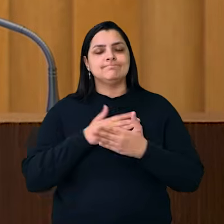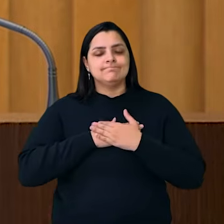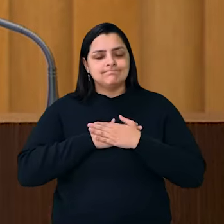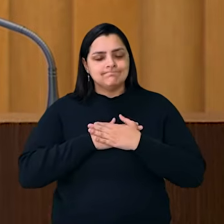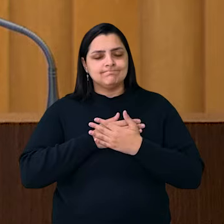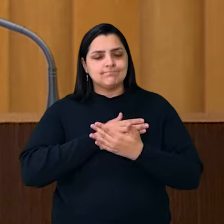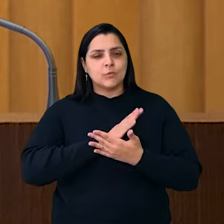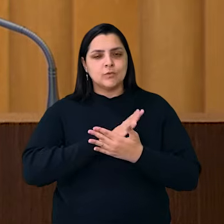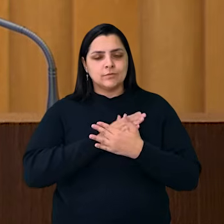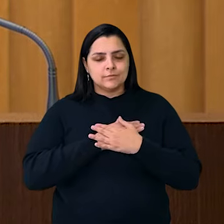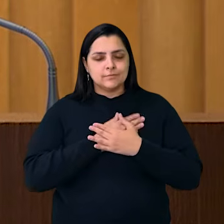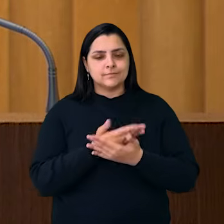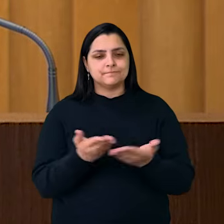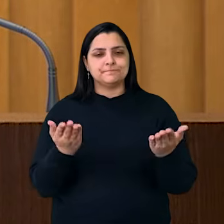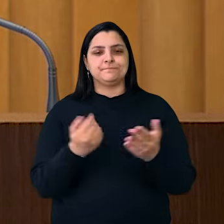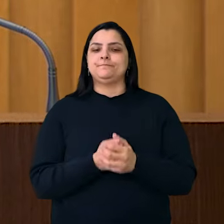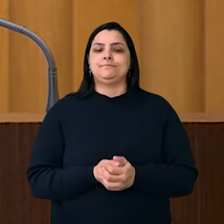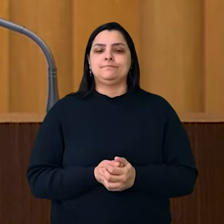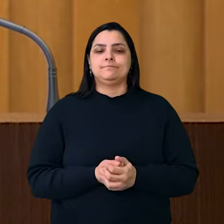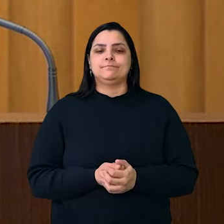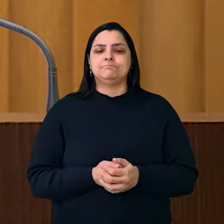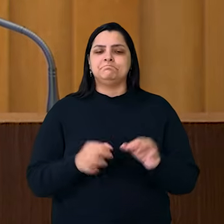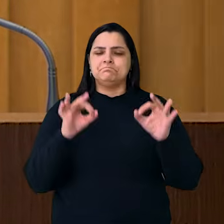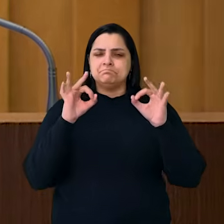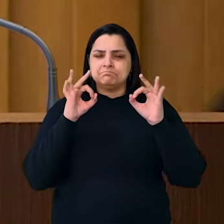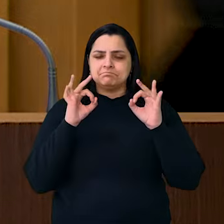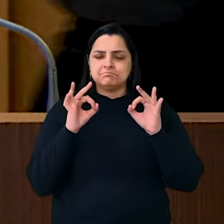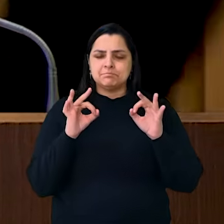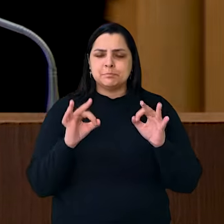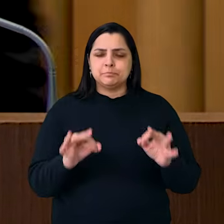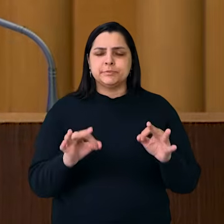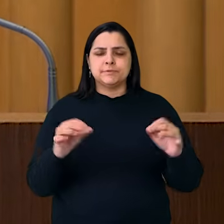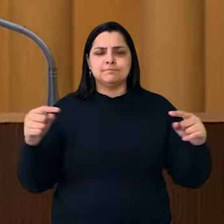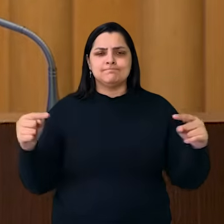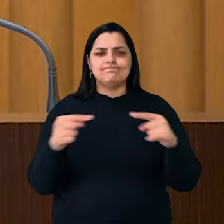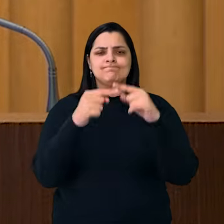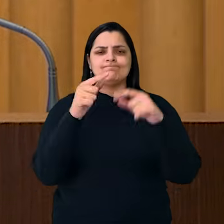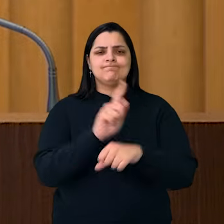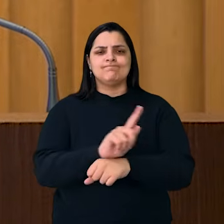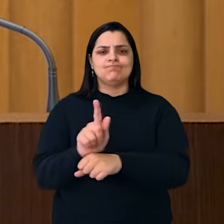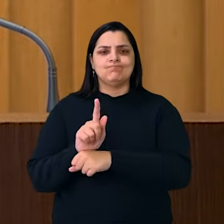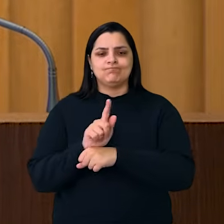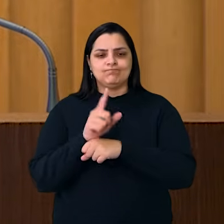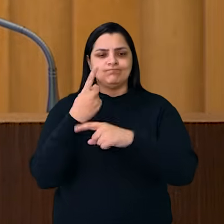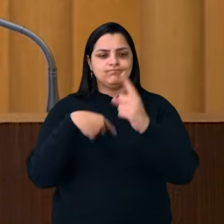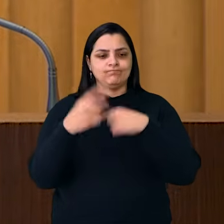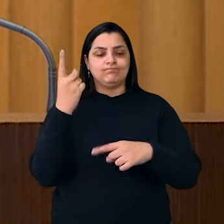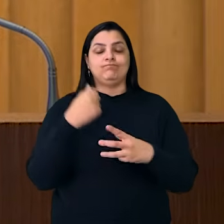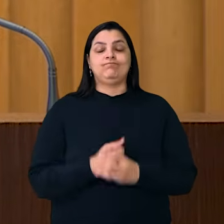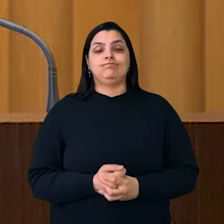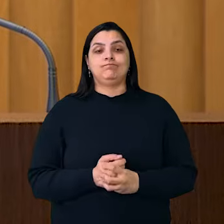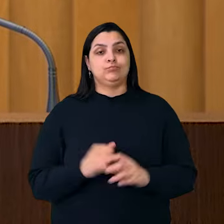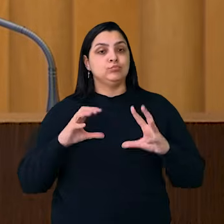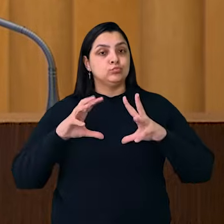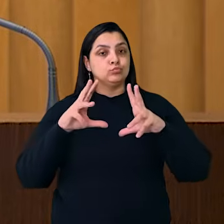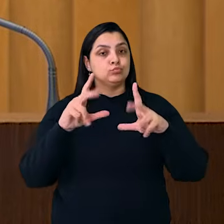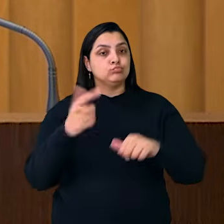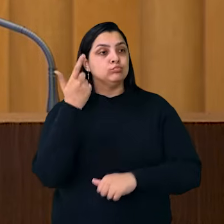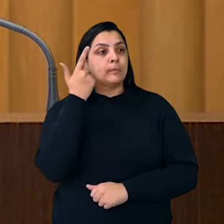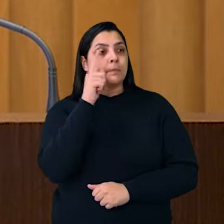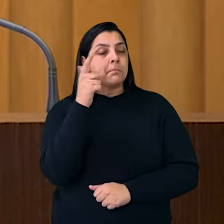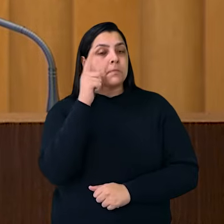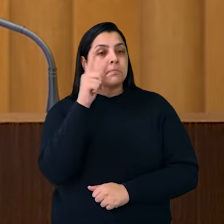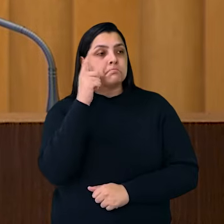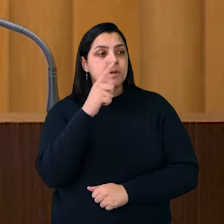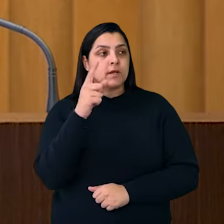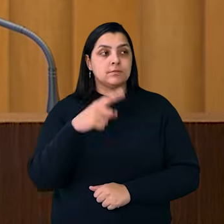de coração, o mais absoluto êxito na gestão. E que todas as conquistas